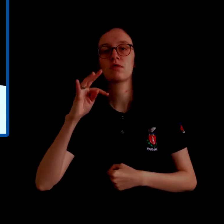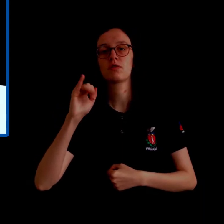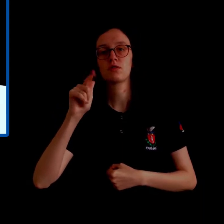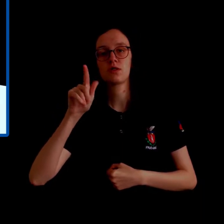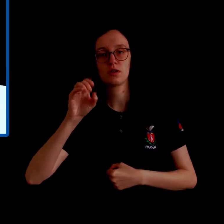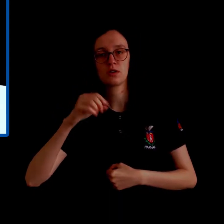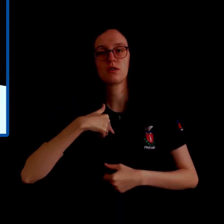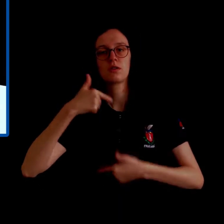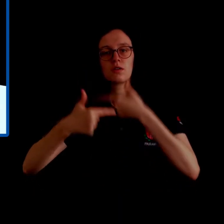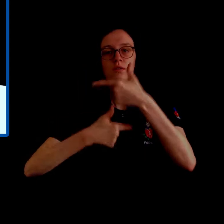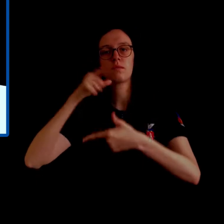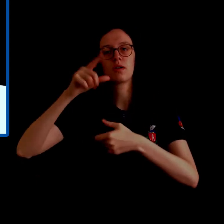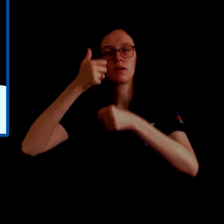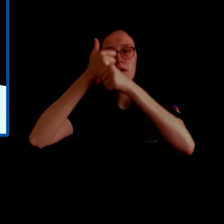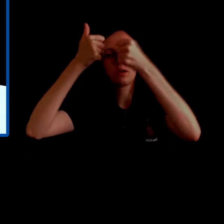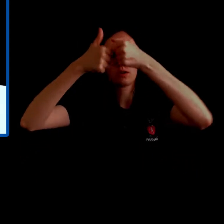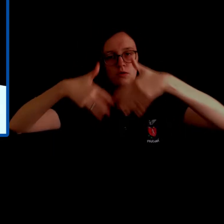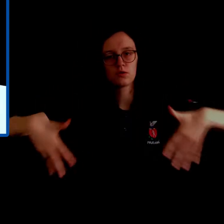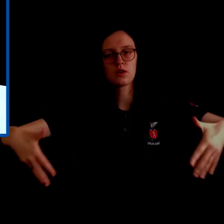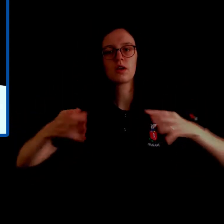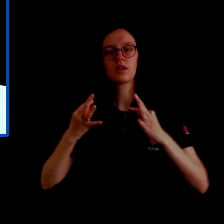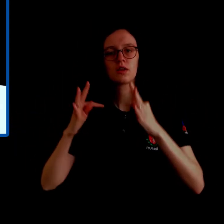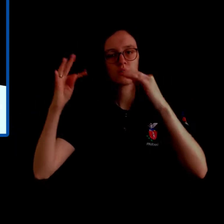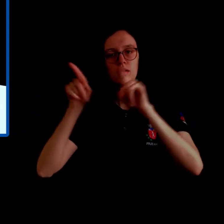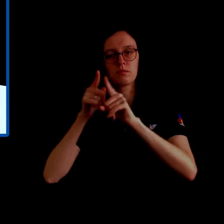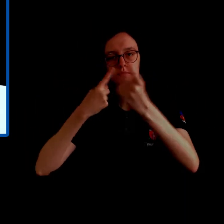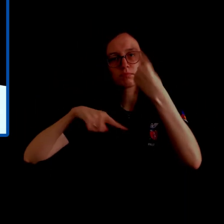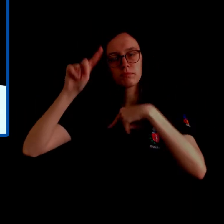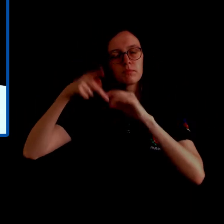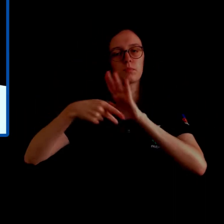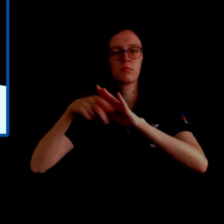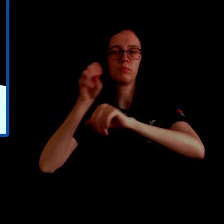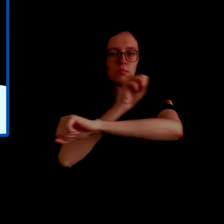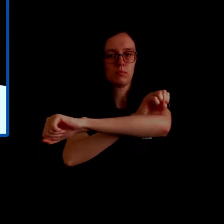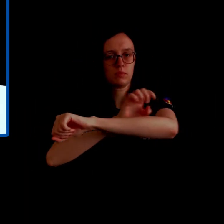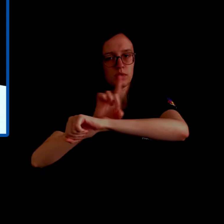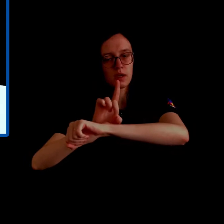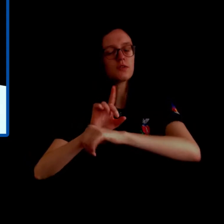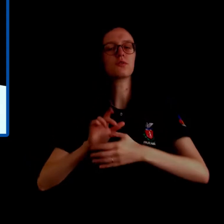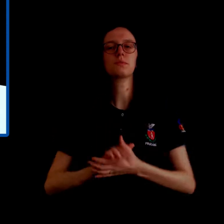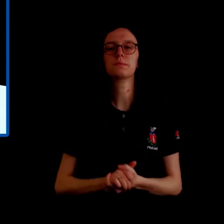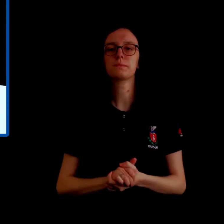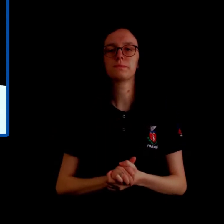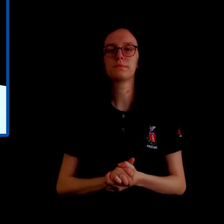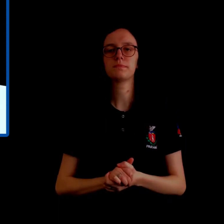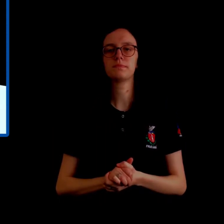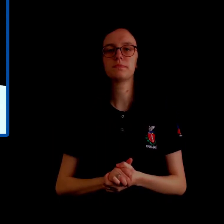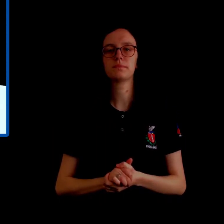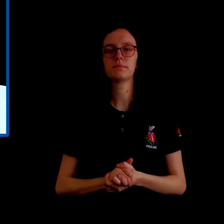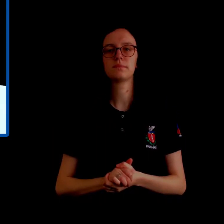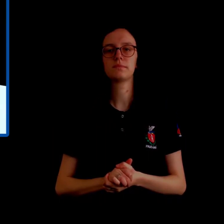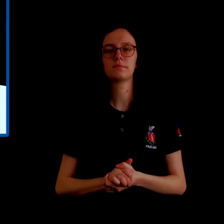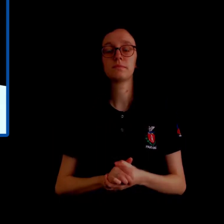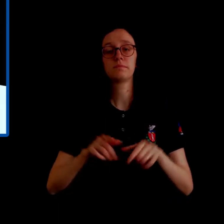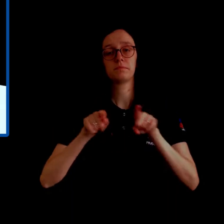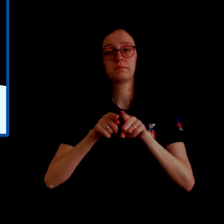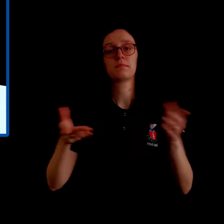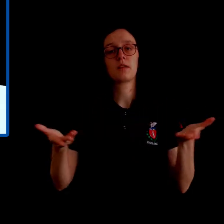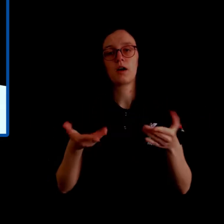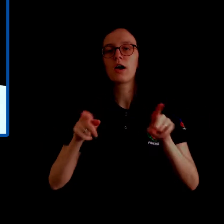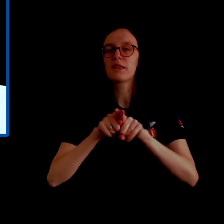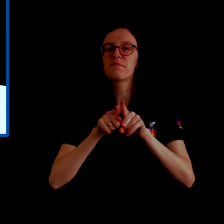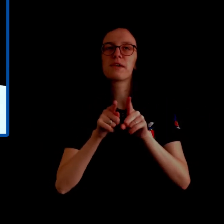aqui na Diretoria de Tecnologia e Inovação da CED. E vou, de certa